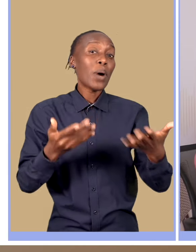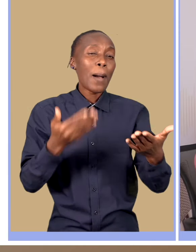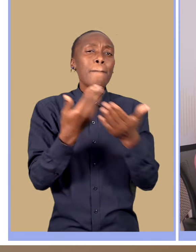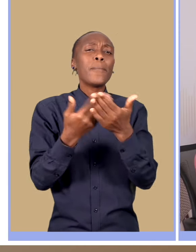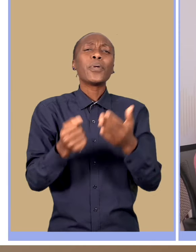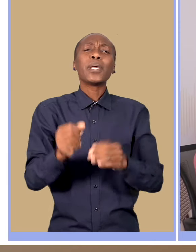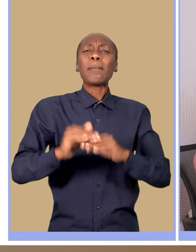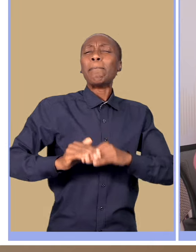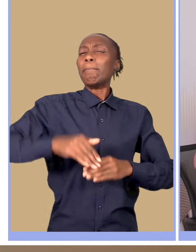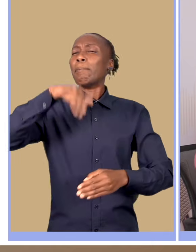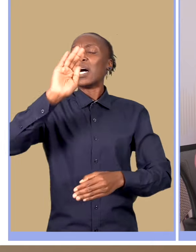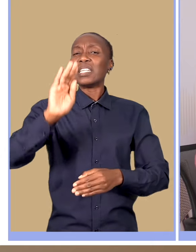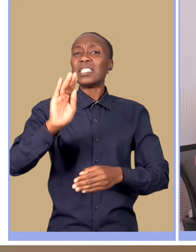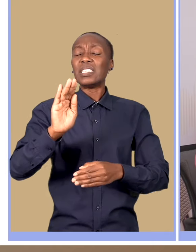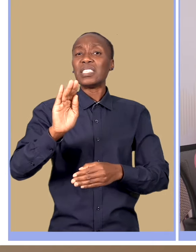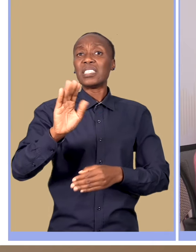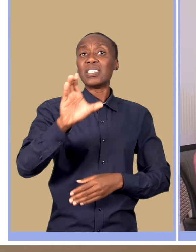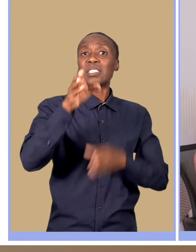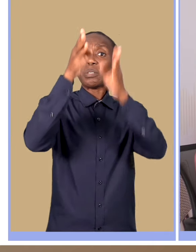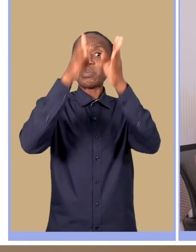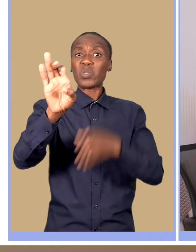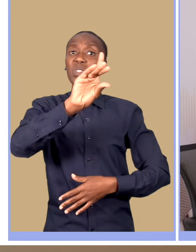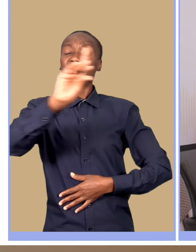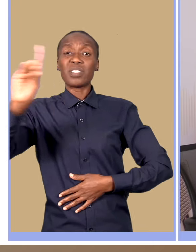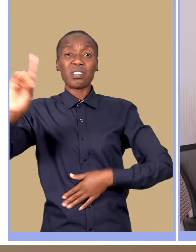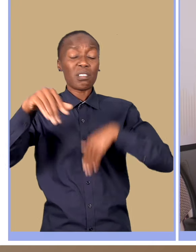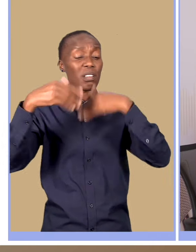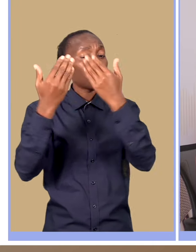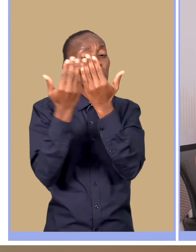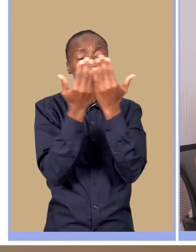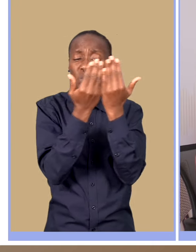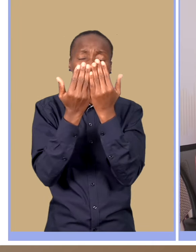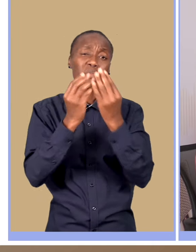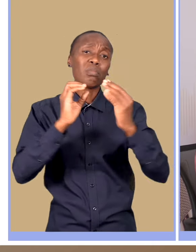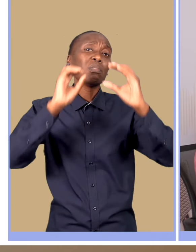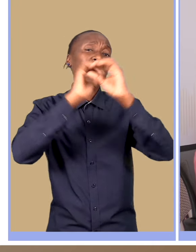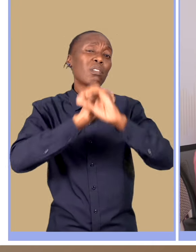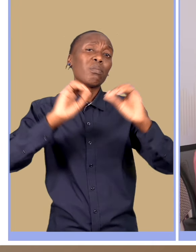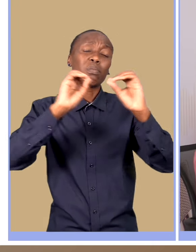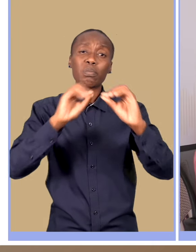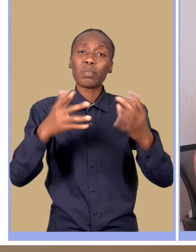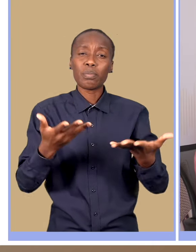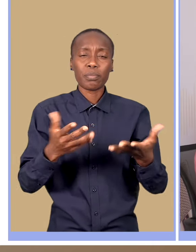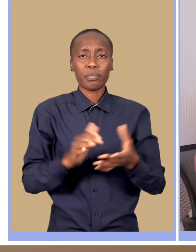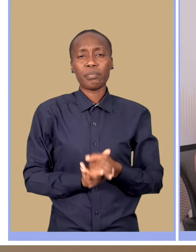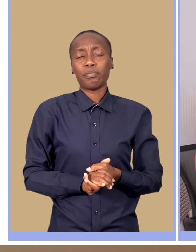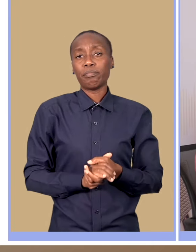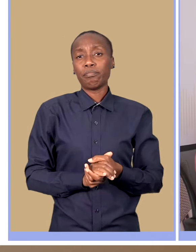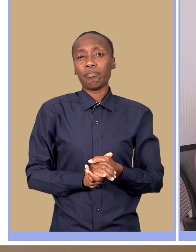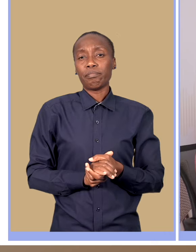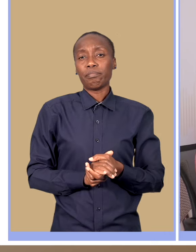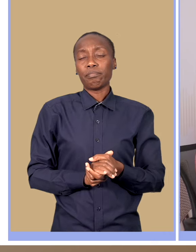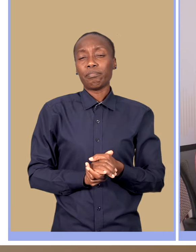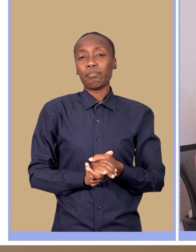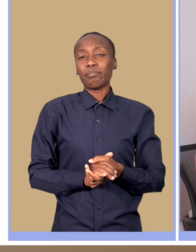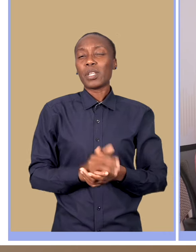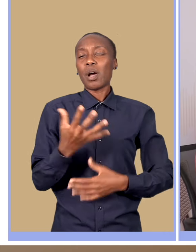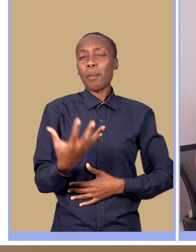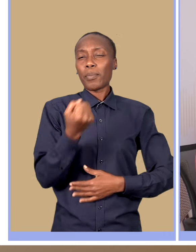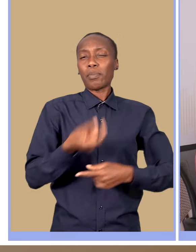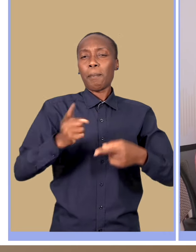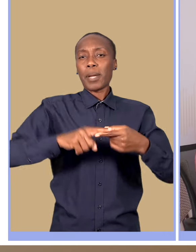com deficiência, porque a maior parte delas não são escolarizadas e também é um assunto que